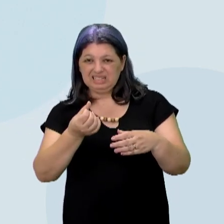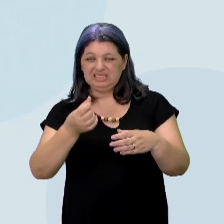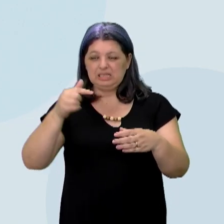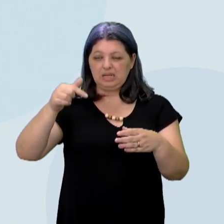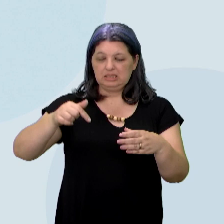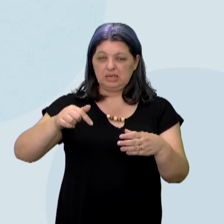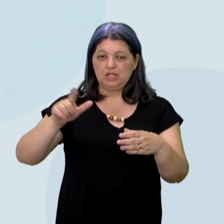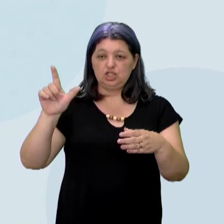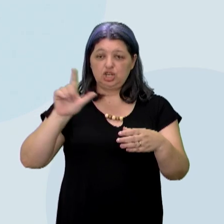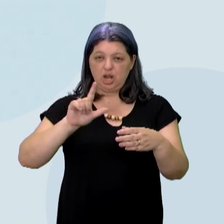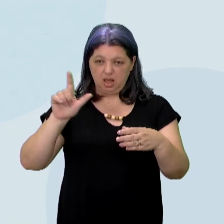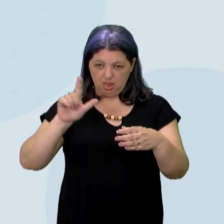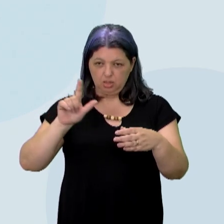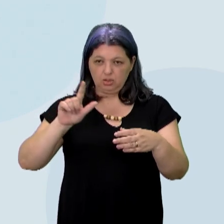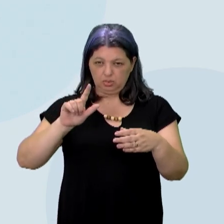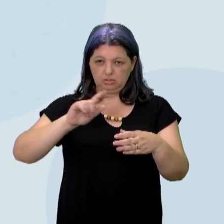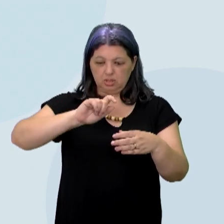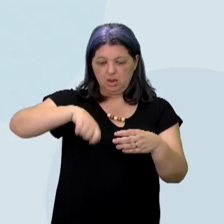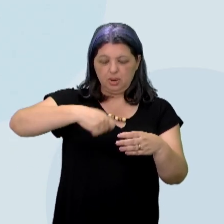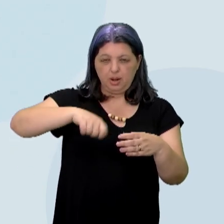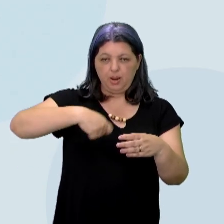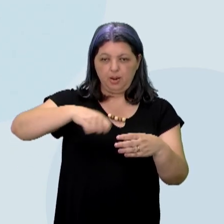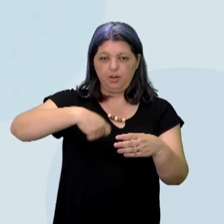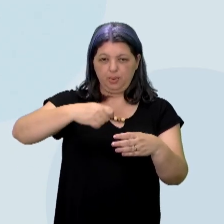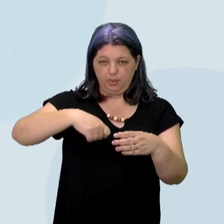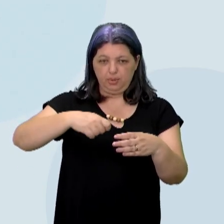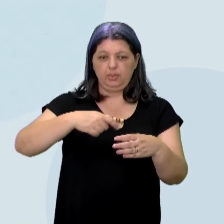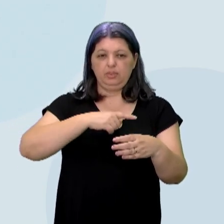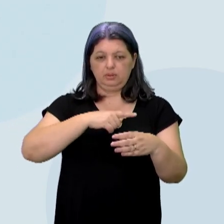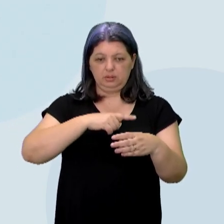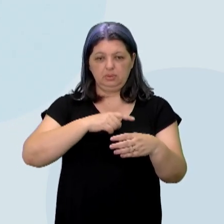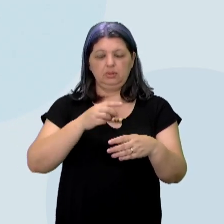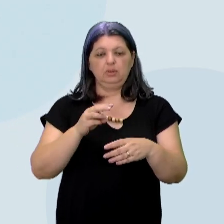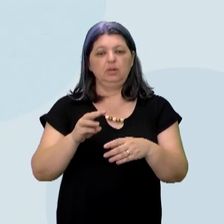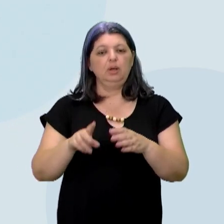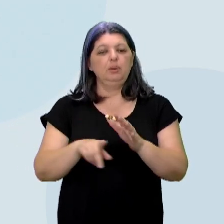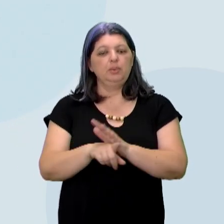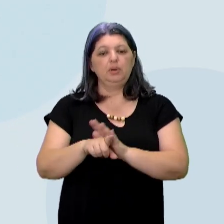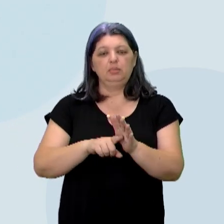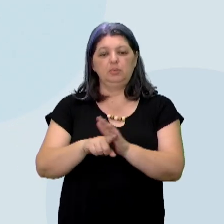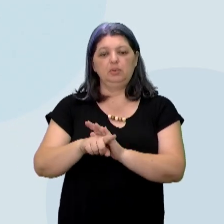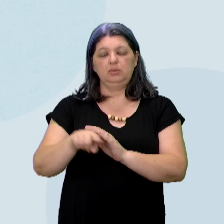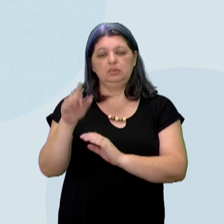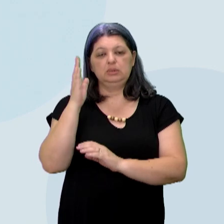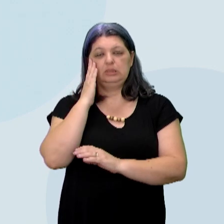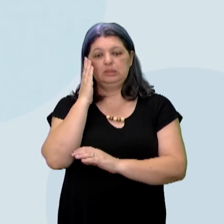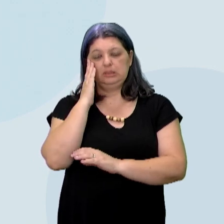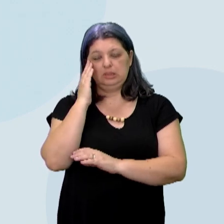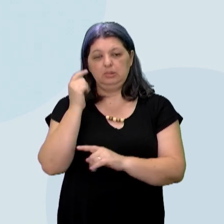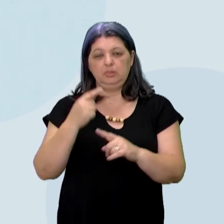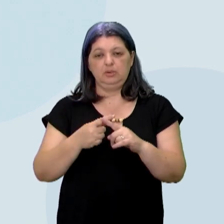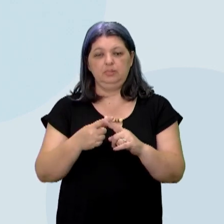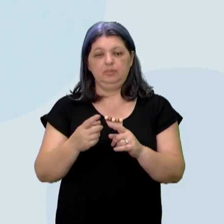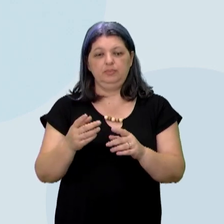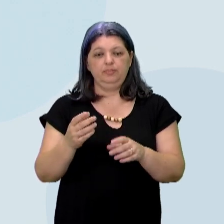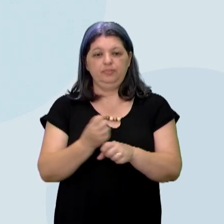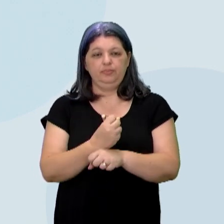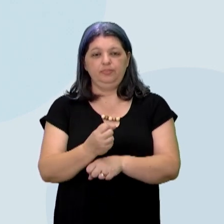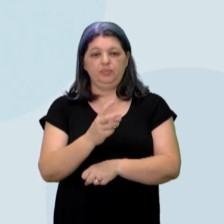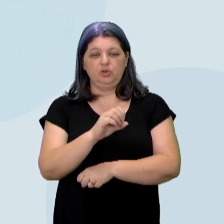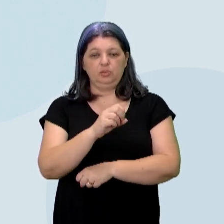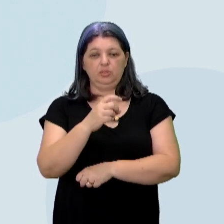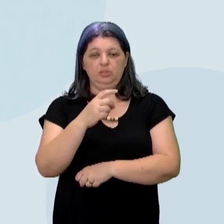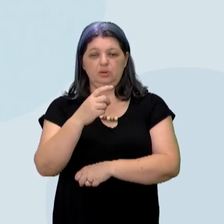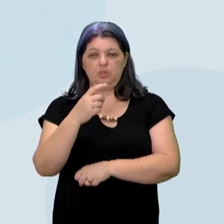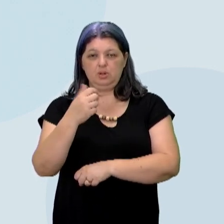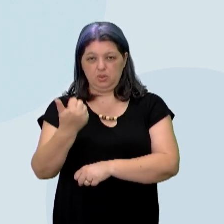de leite recombinado. Então, nós temos aí a fonte disponível no Você Sabia e foi acessada em 2011. É